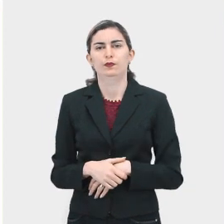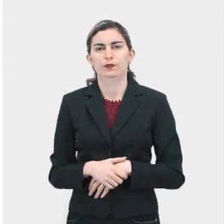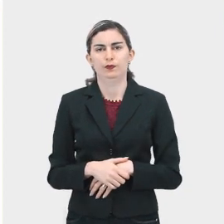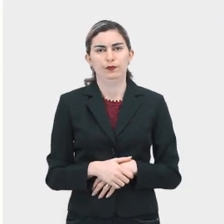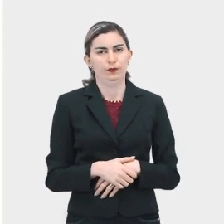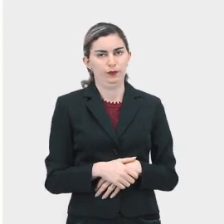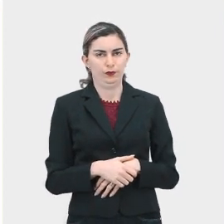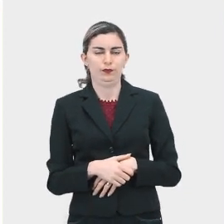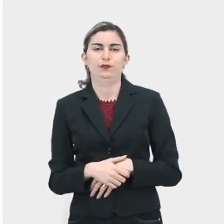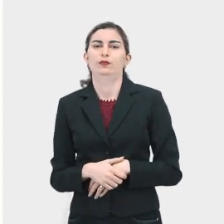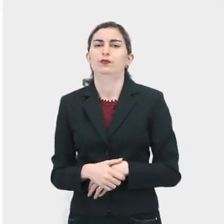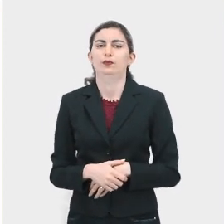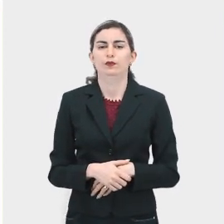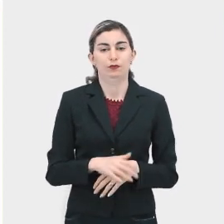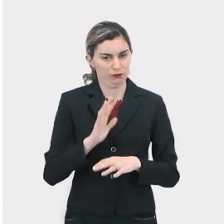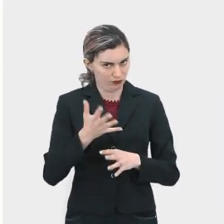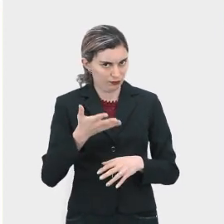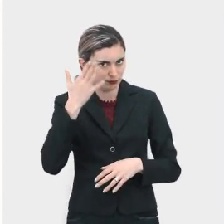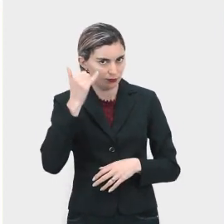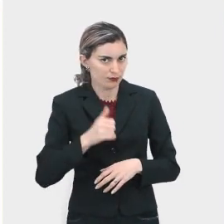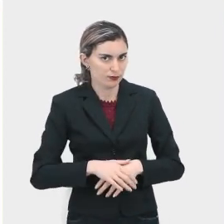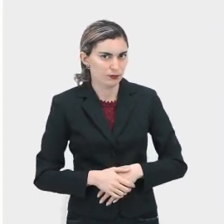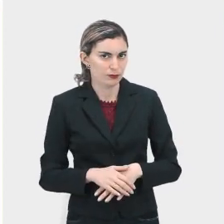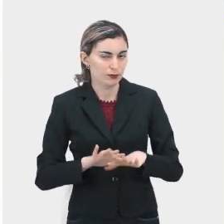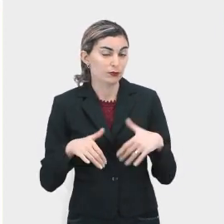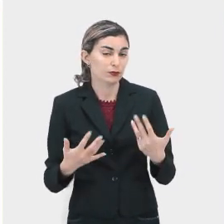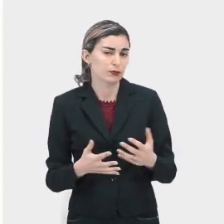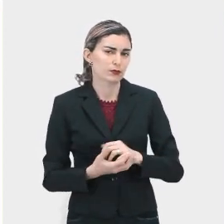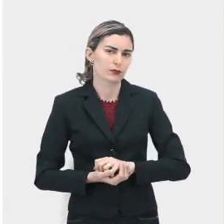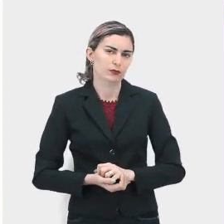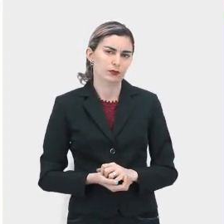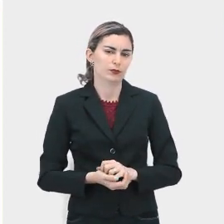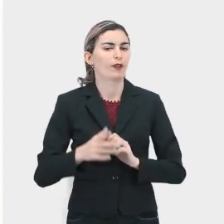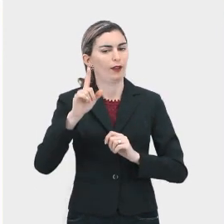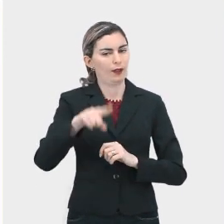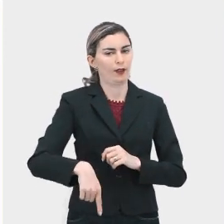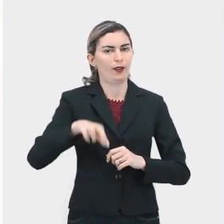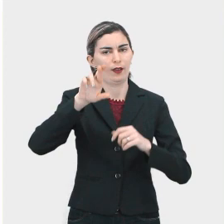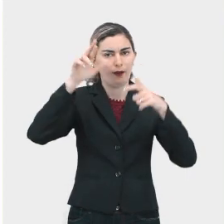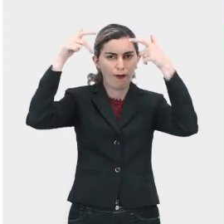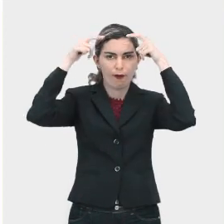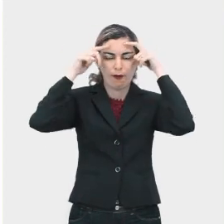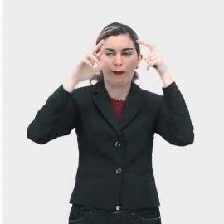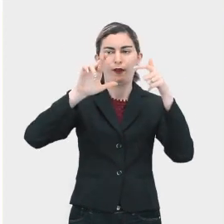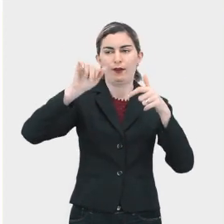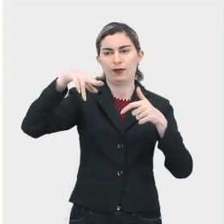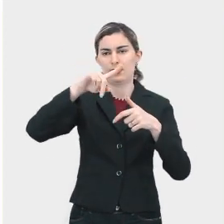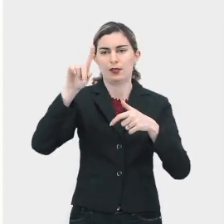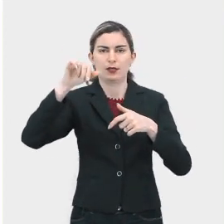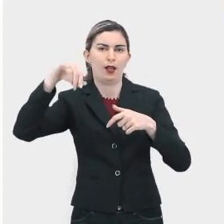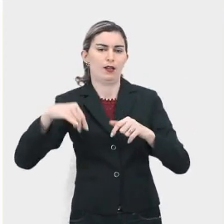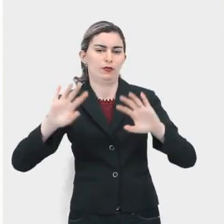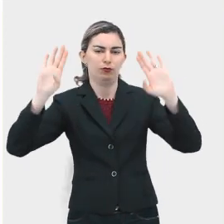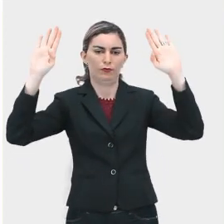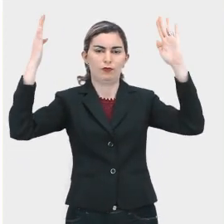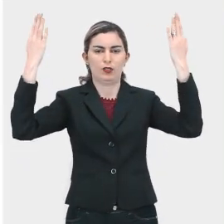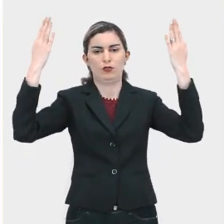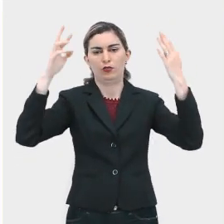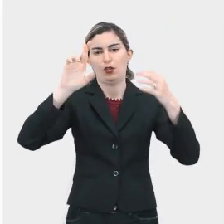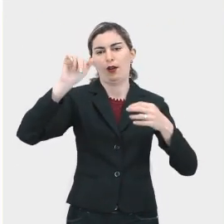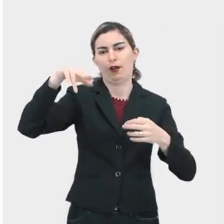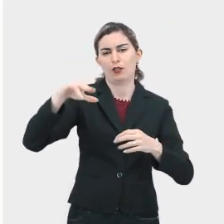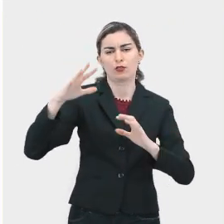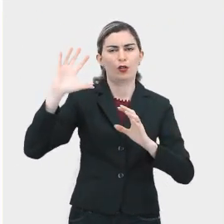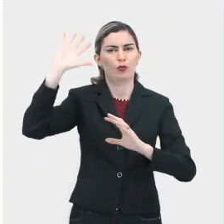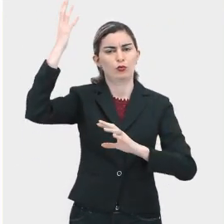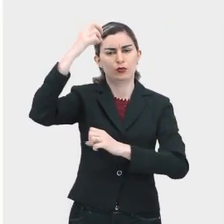Já sabe qual é? É o rezado ou festa de reis, que acontecem todo ano no dia